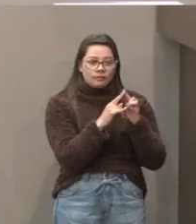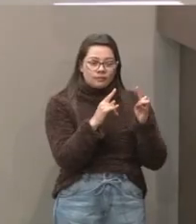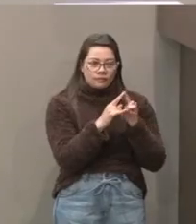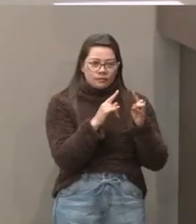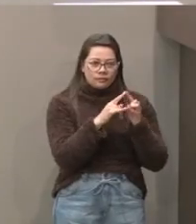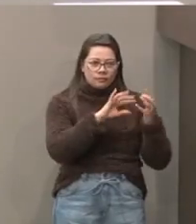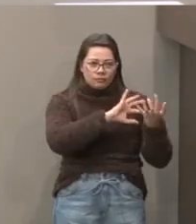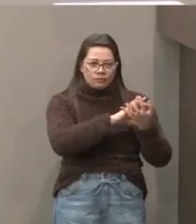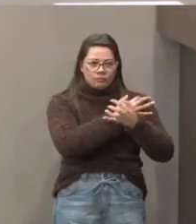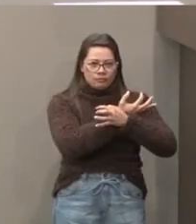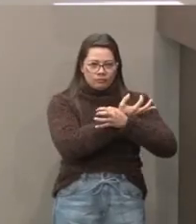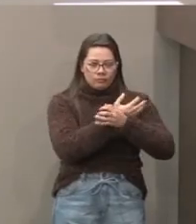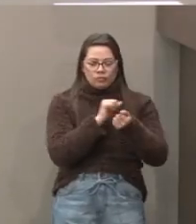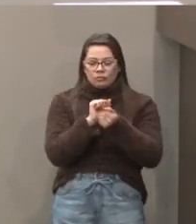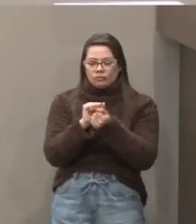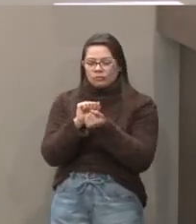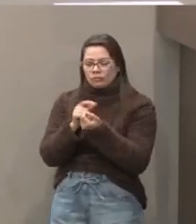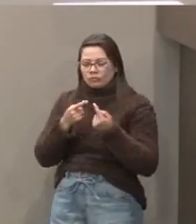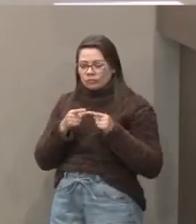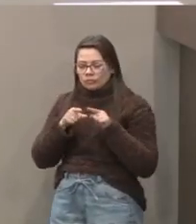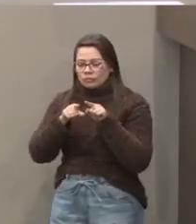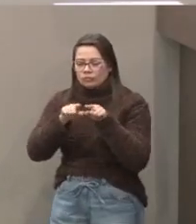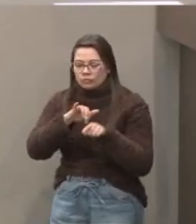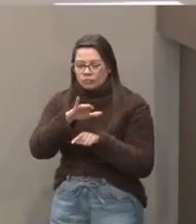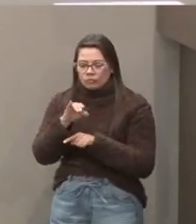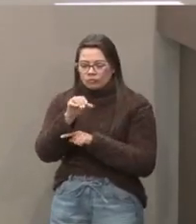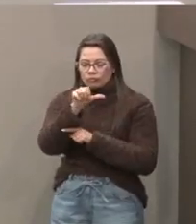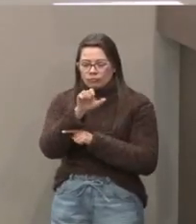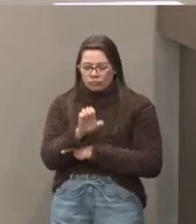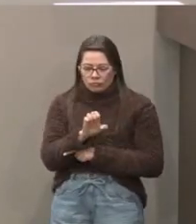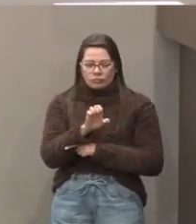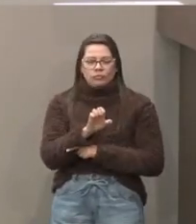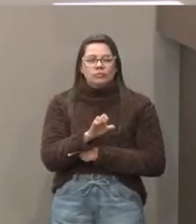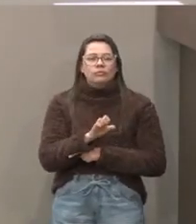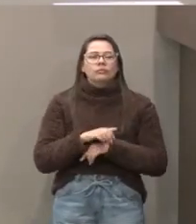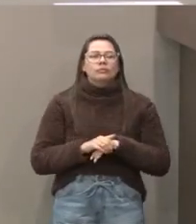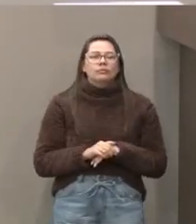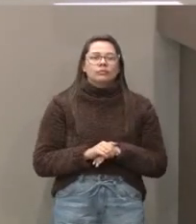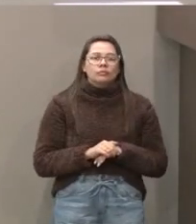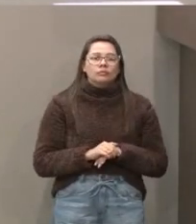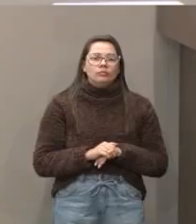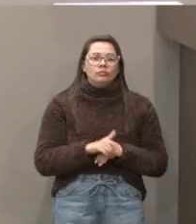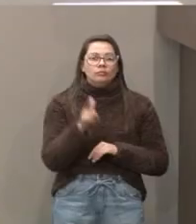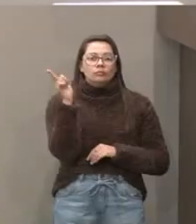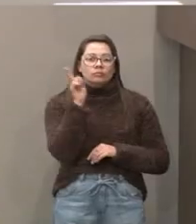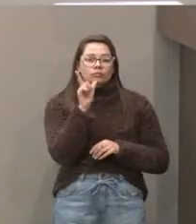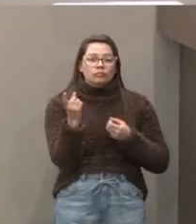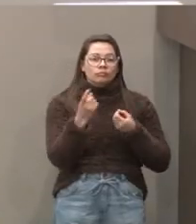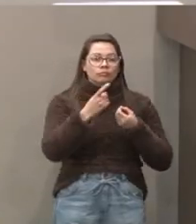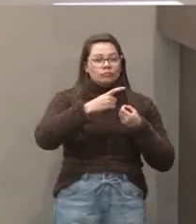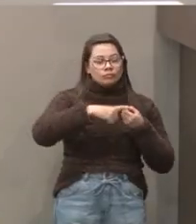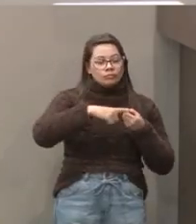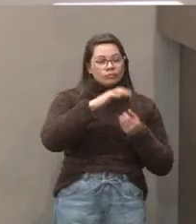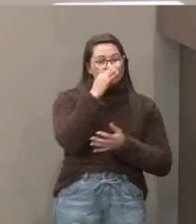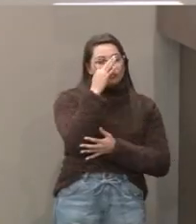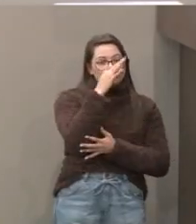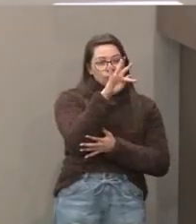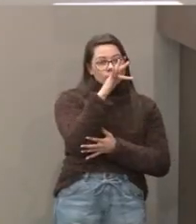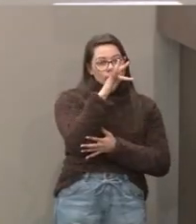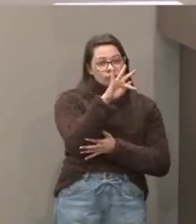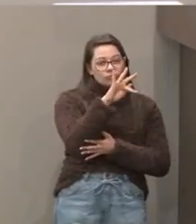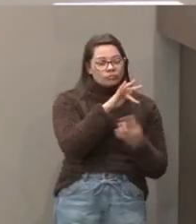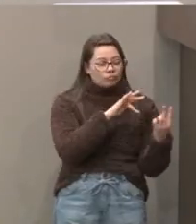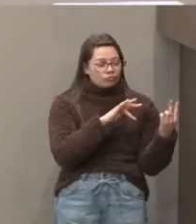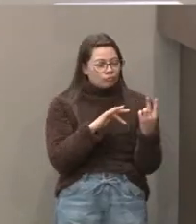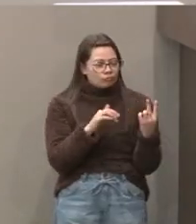Traumatologia, ao lado do senhor José Luiz Furtado Gouveia, sobrinho, que retornava da França.